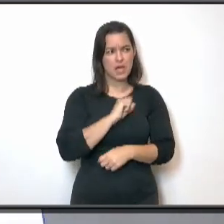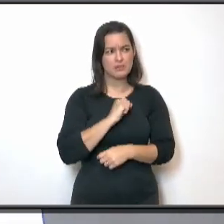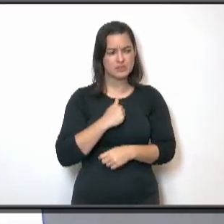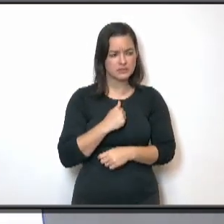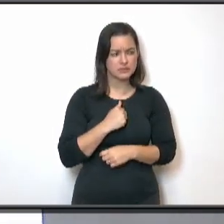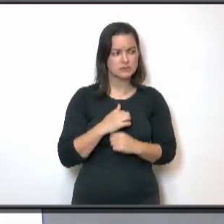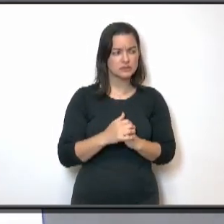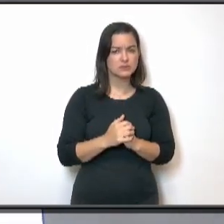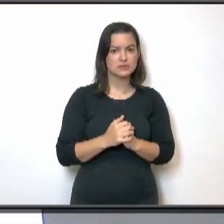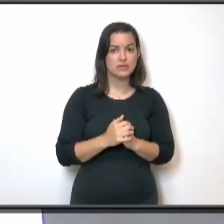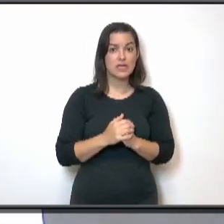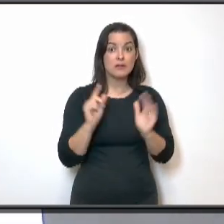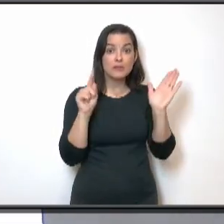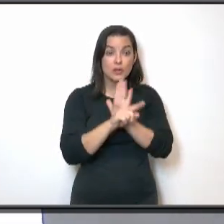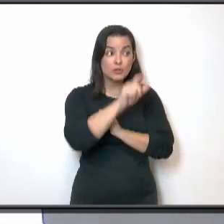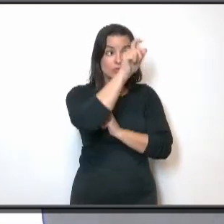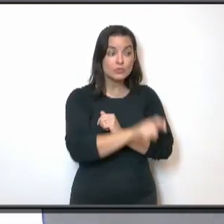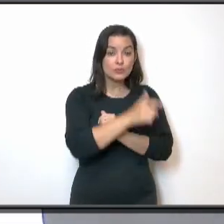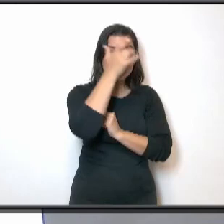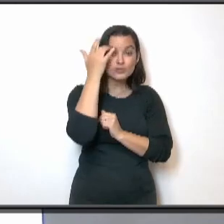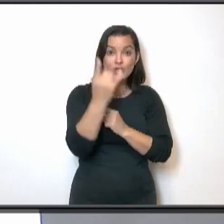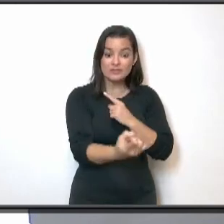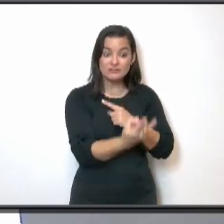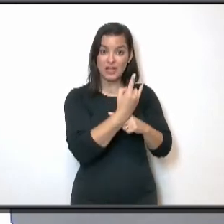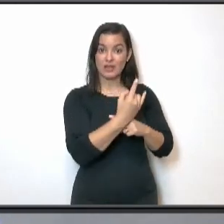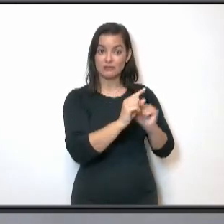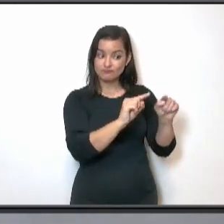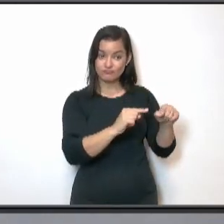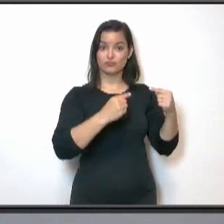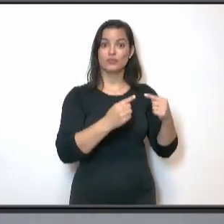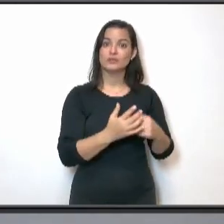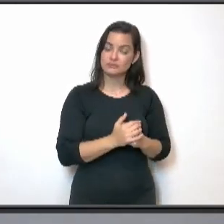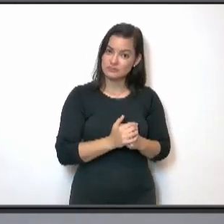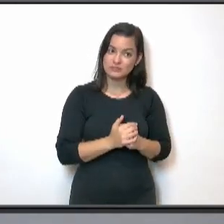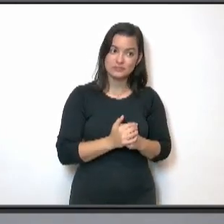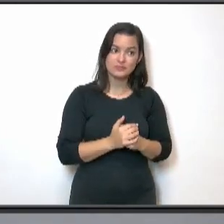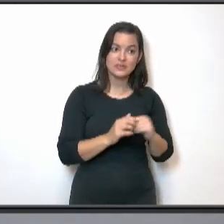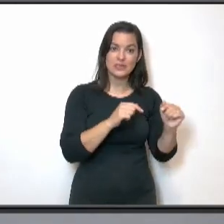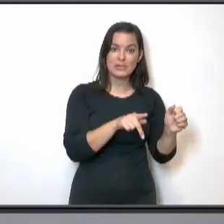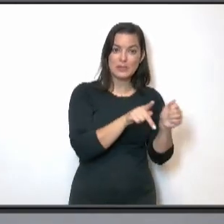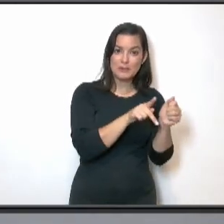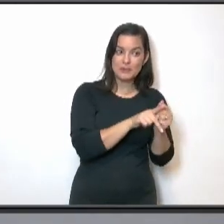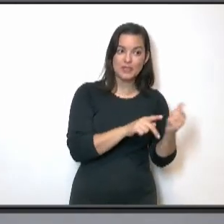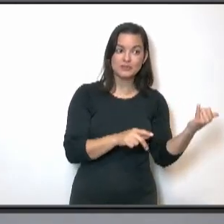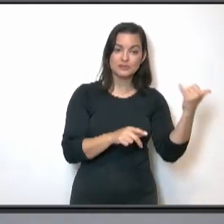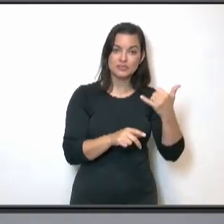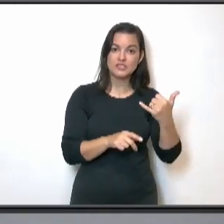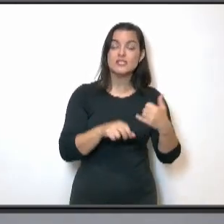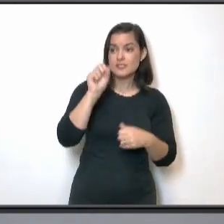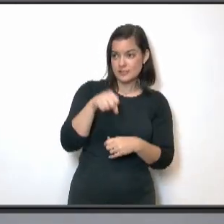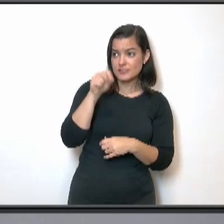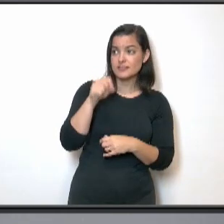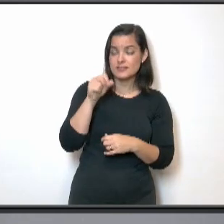está perguntando para um traidor. E Pedro diz: sim, Senhor. Então, Pedro,